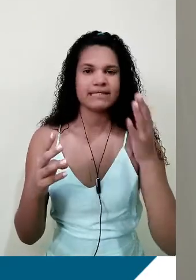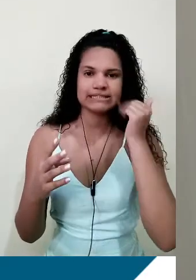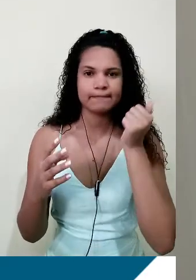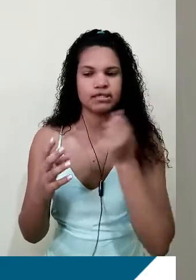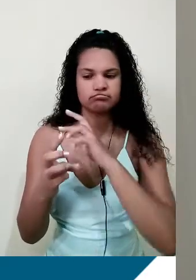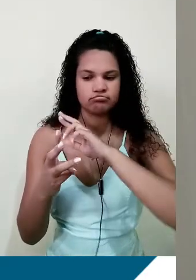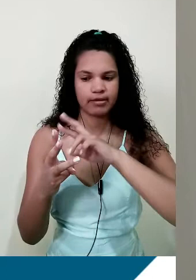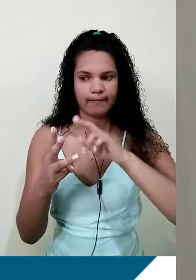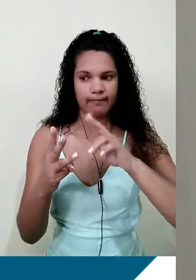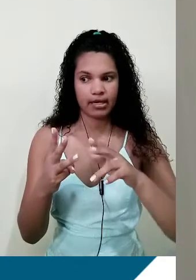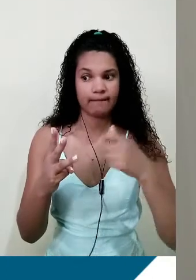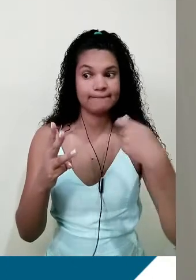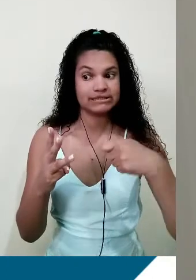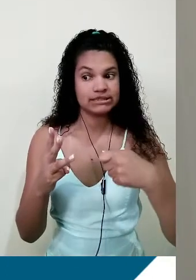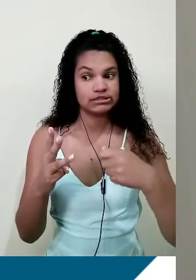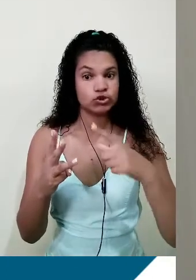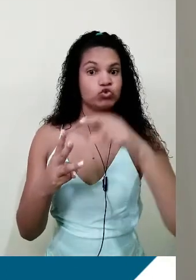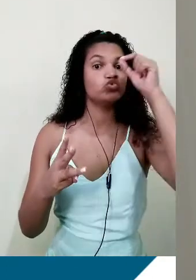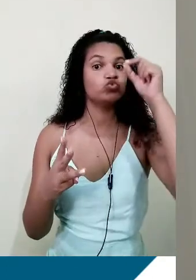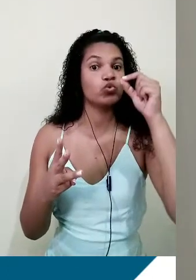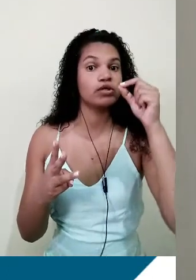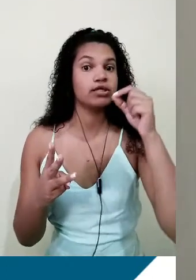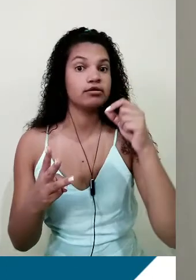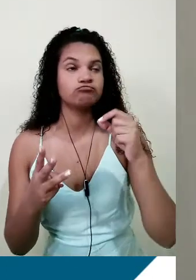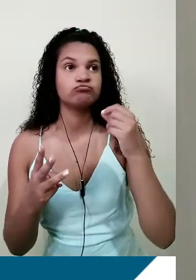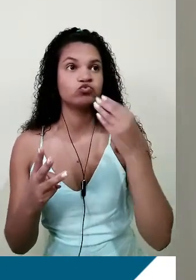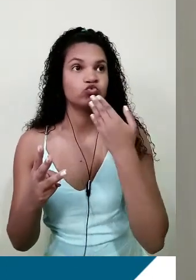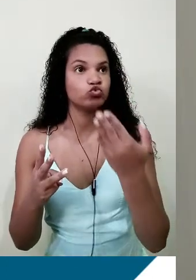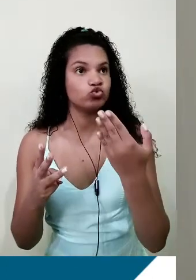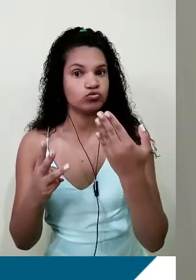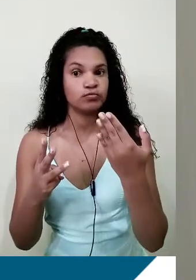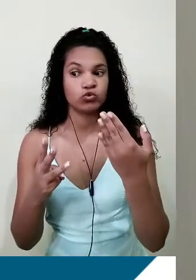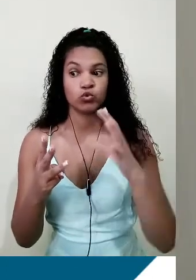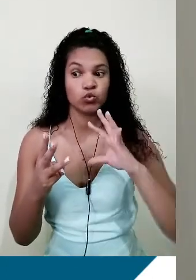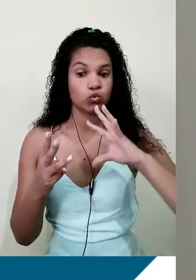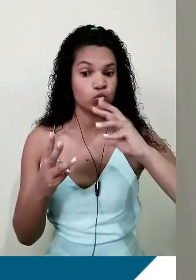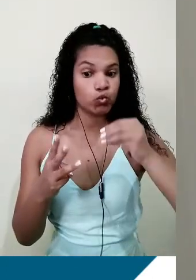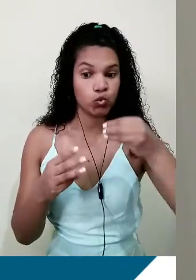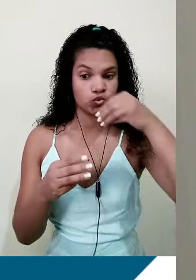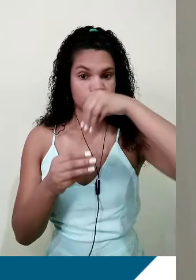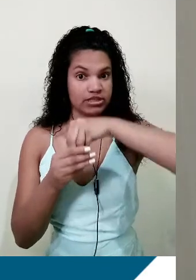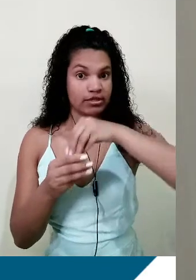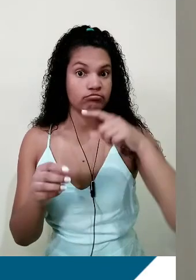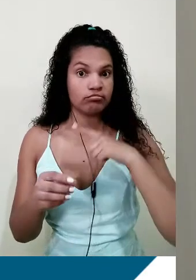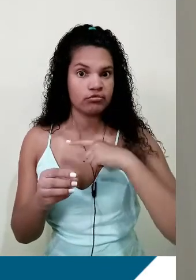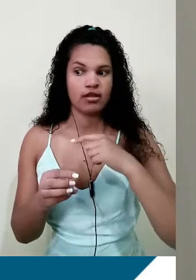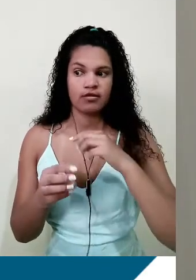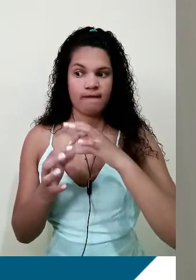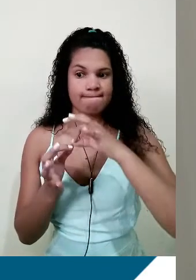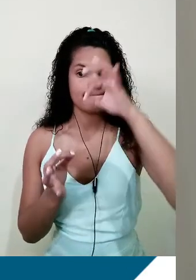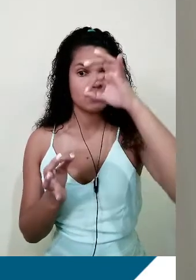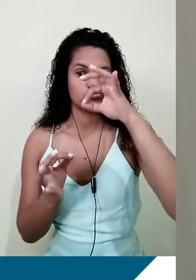escolha uma forma que todas as 3 tenham as suas respectivas medidas.